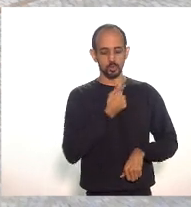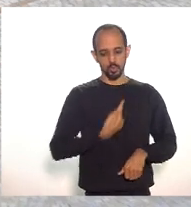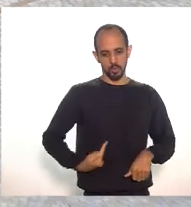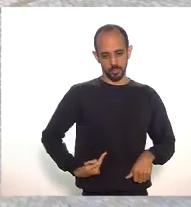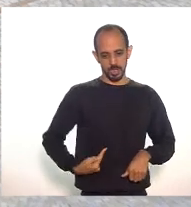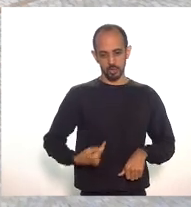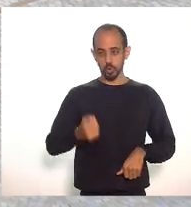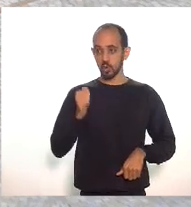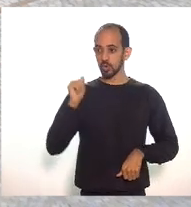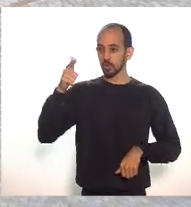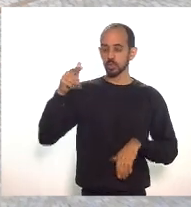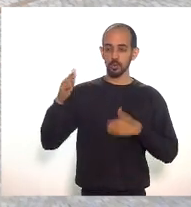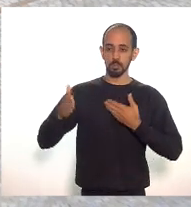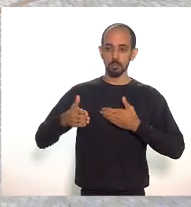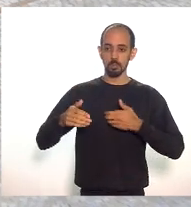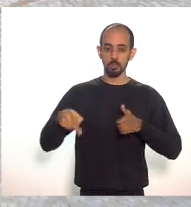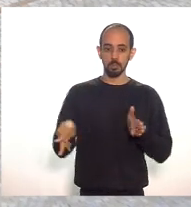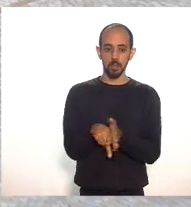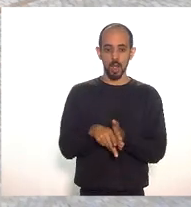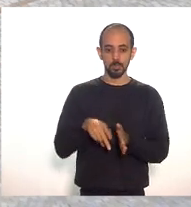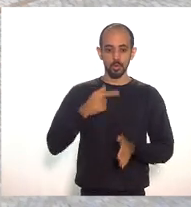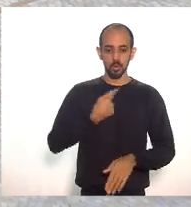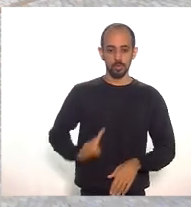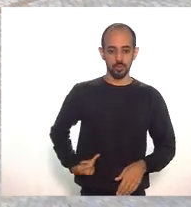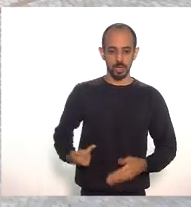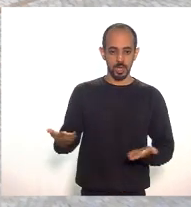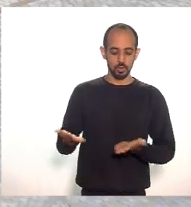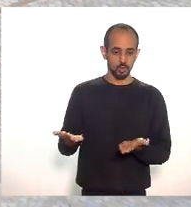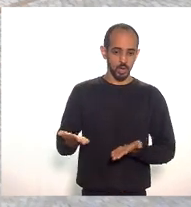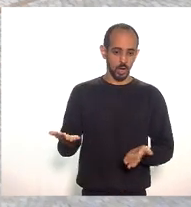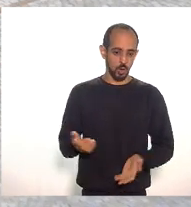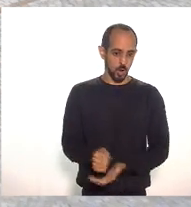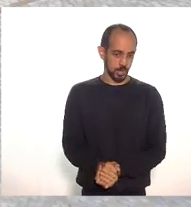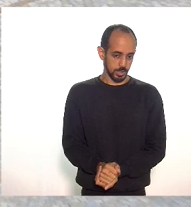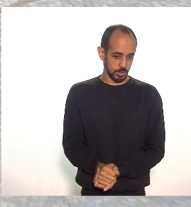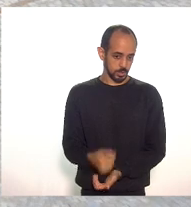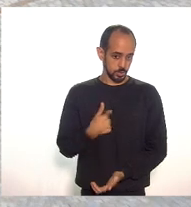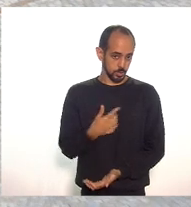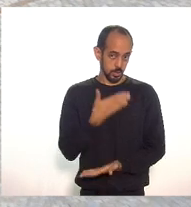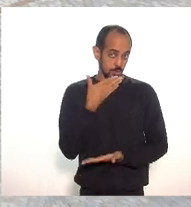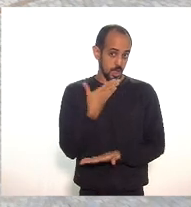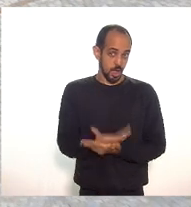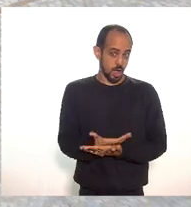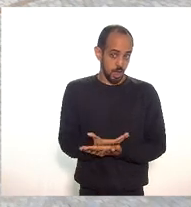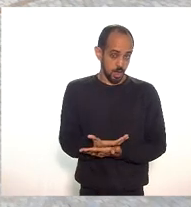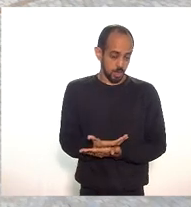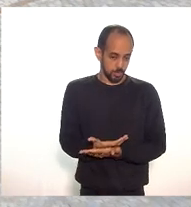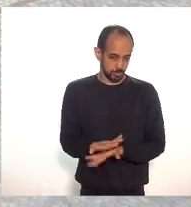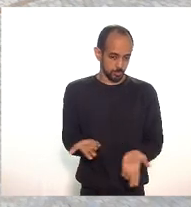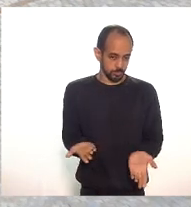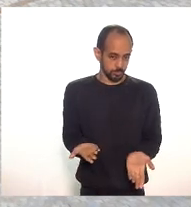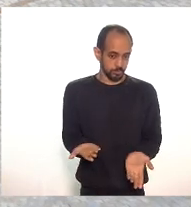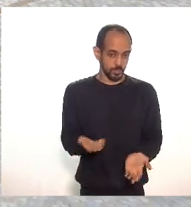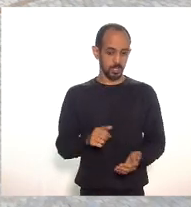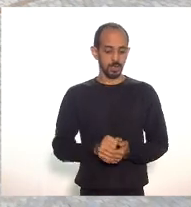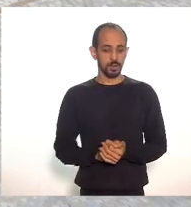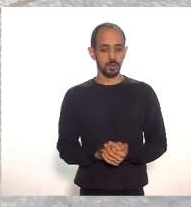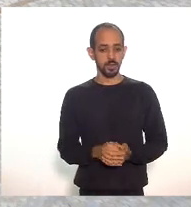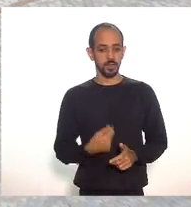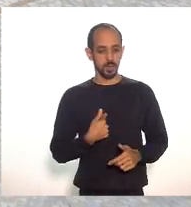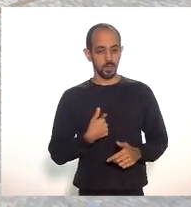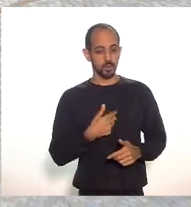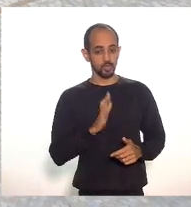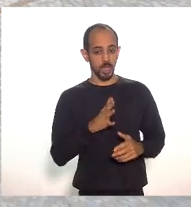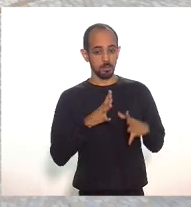chocada juro sabe até onde comprar joias que sua frase com isso inclusive fiquei muito chocada com isso e